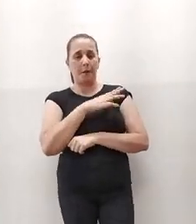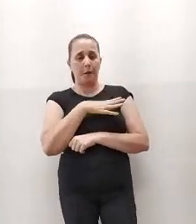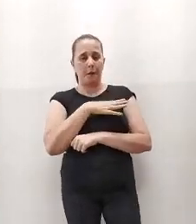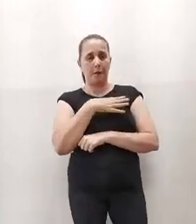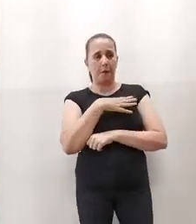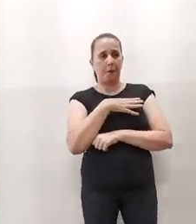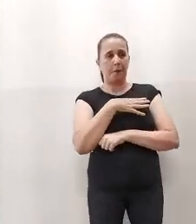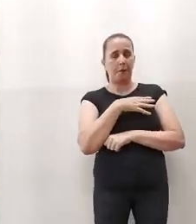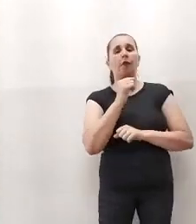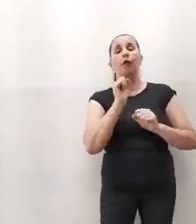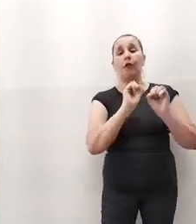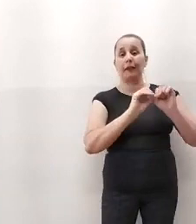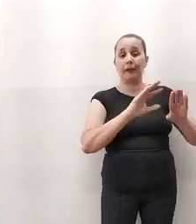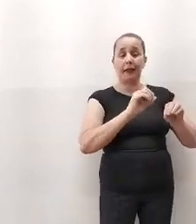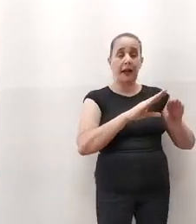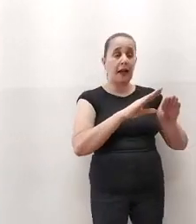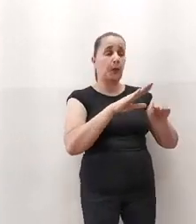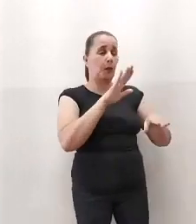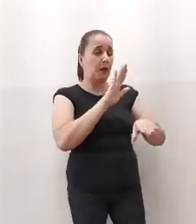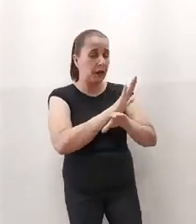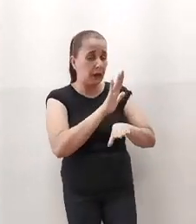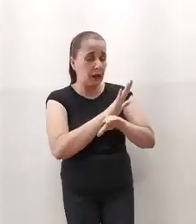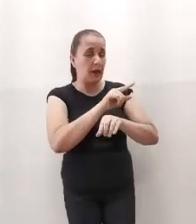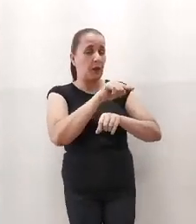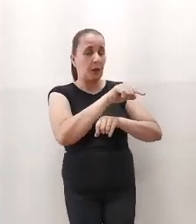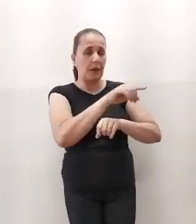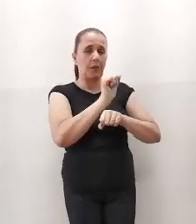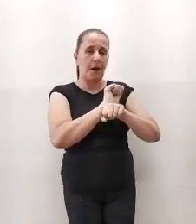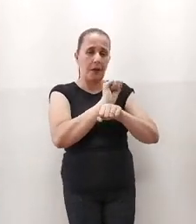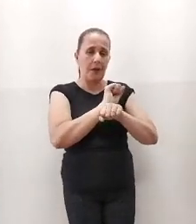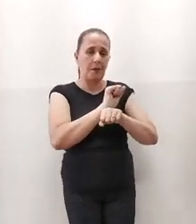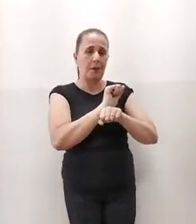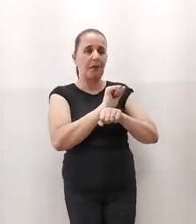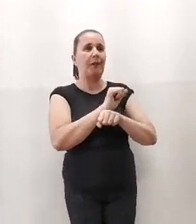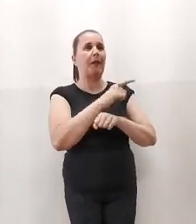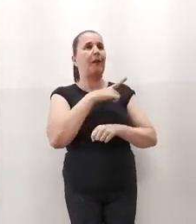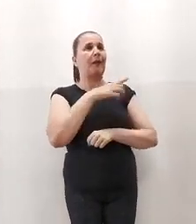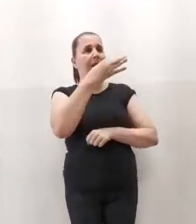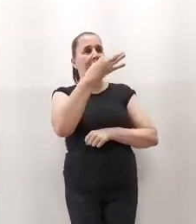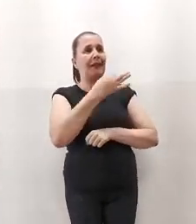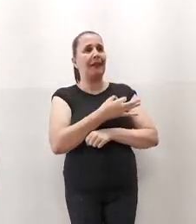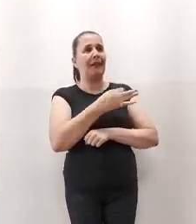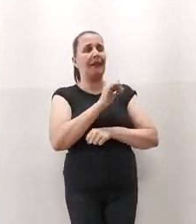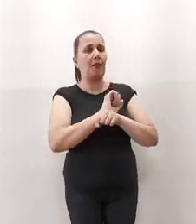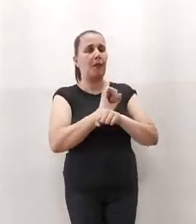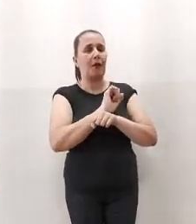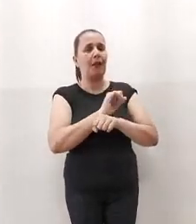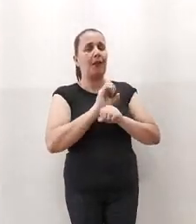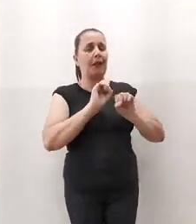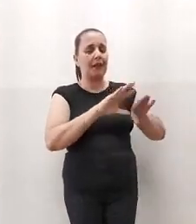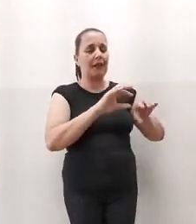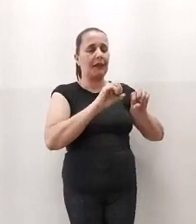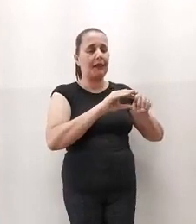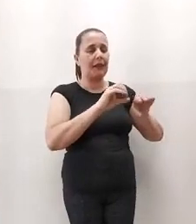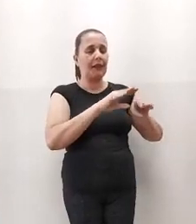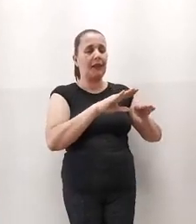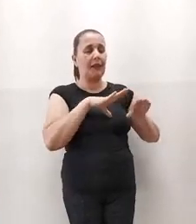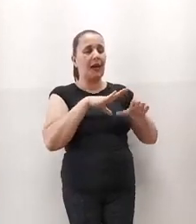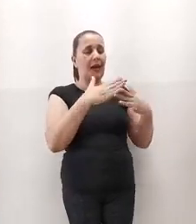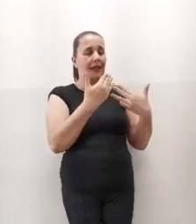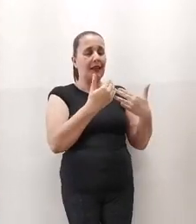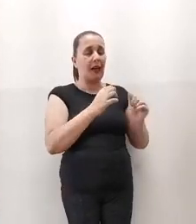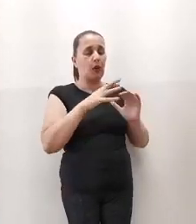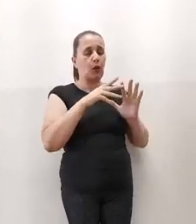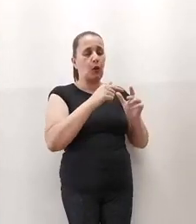Abraão, ensinado por Abraão, domesticado por Abraão. Com certeza Abraão estava ali ensinando o seu filho a tomar posse